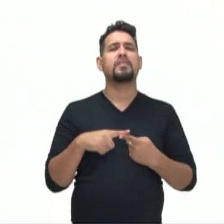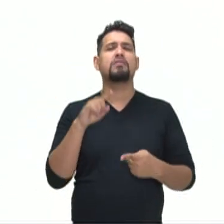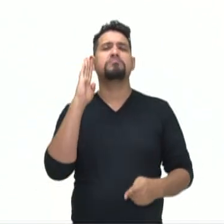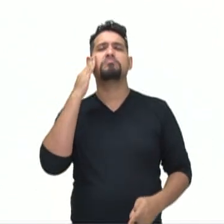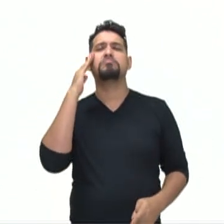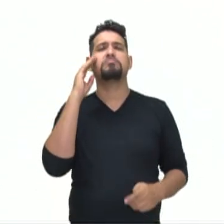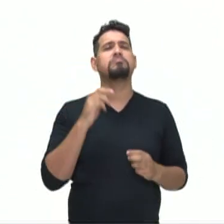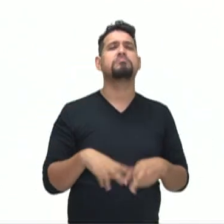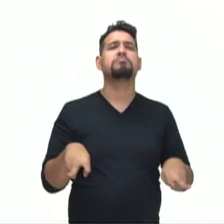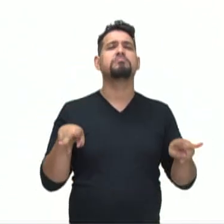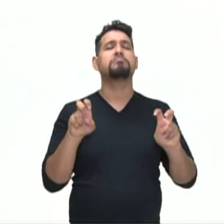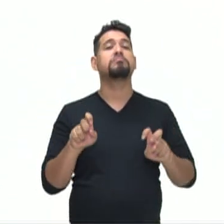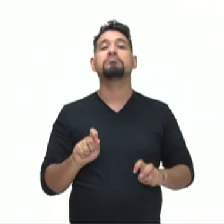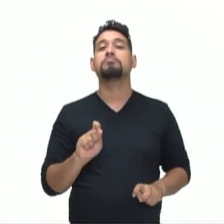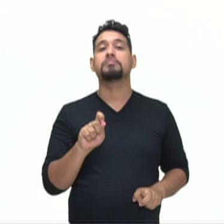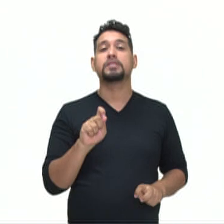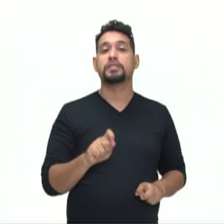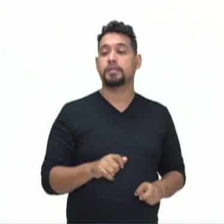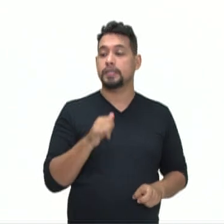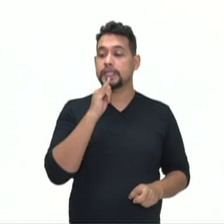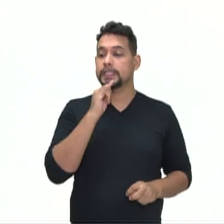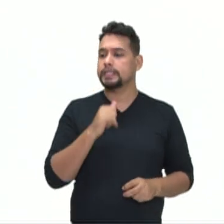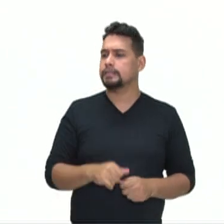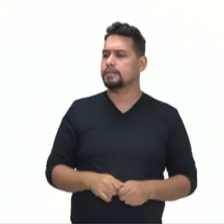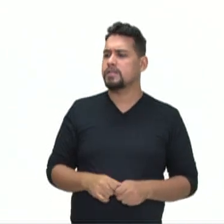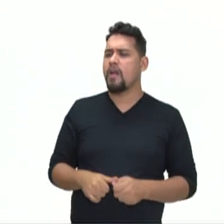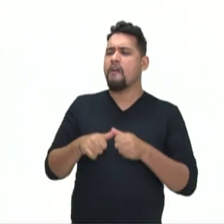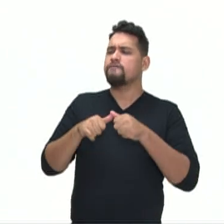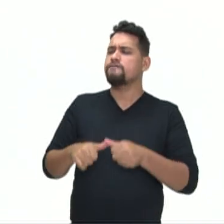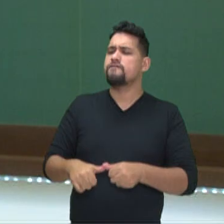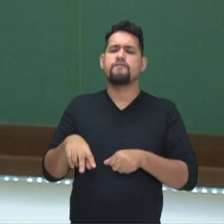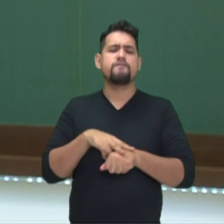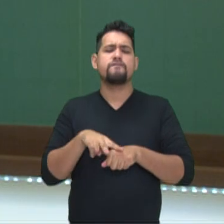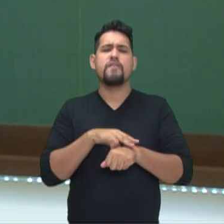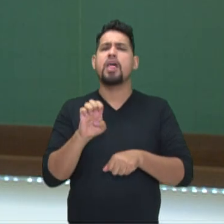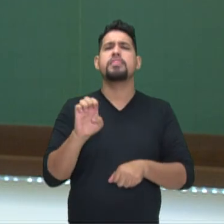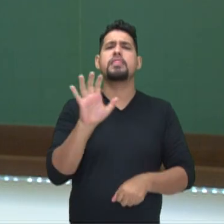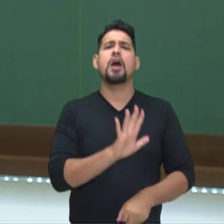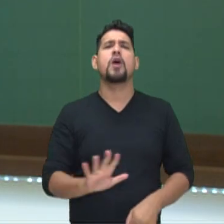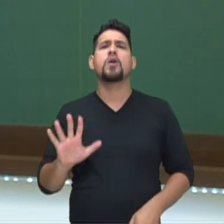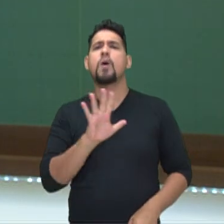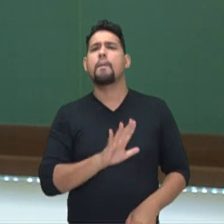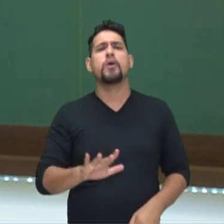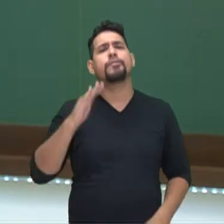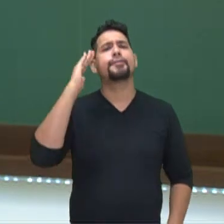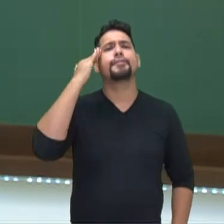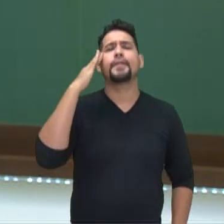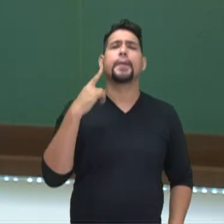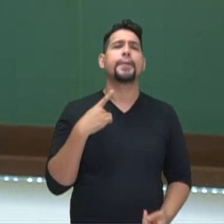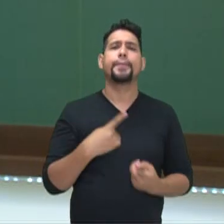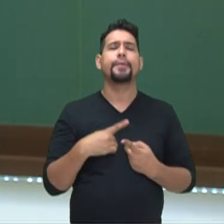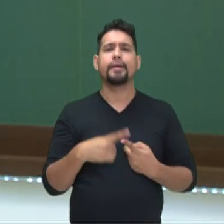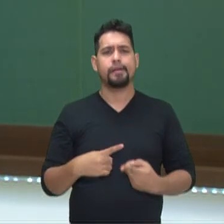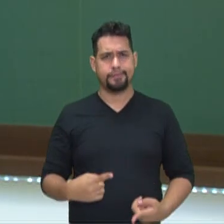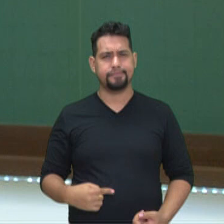da expressão ficar mais verde na Europa. Né? O que você entendeu? Por que